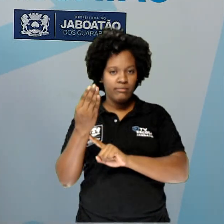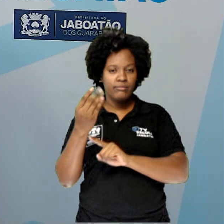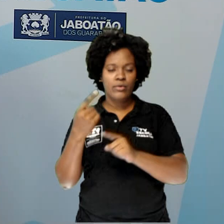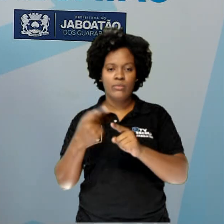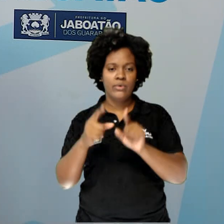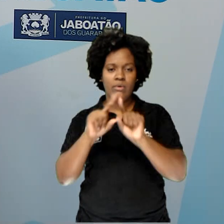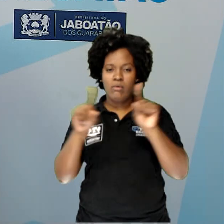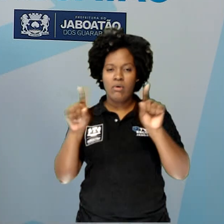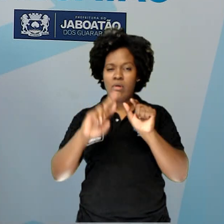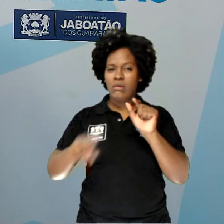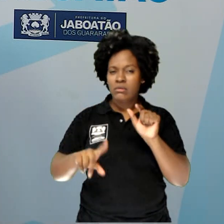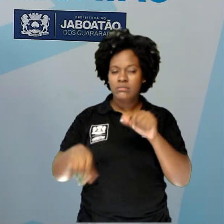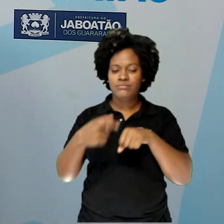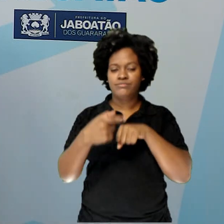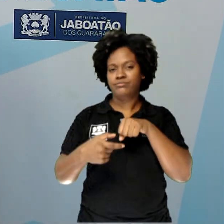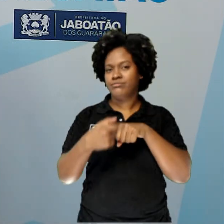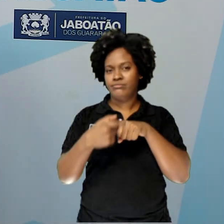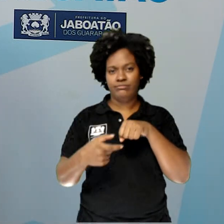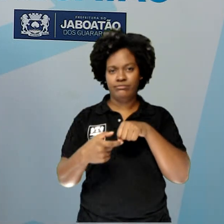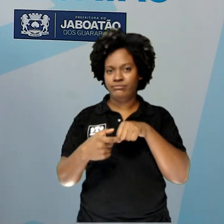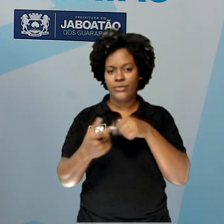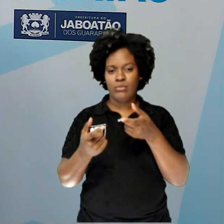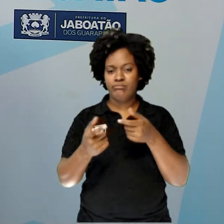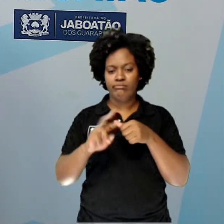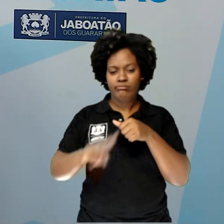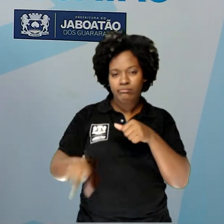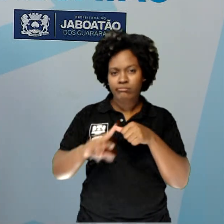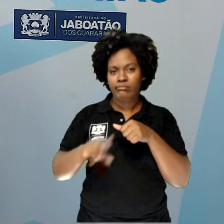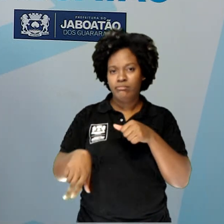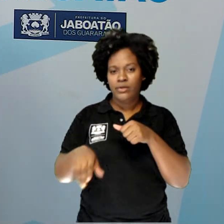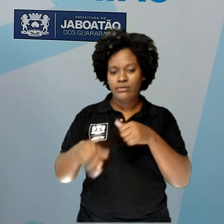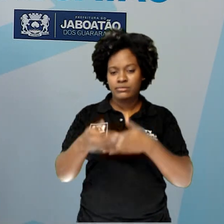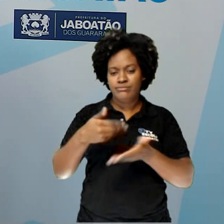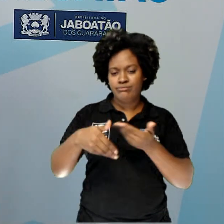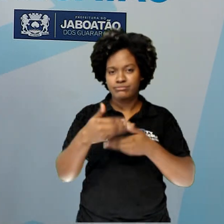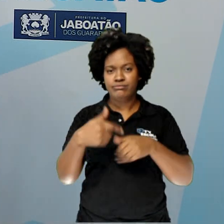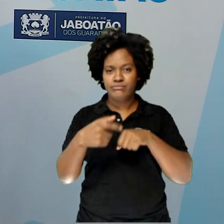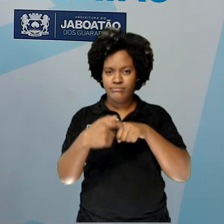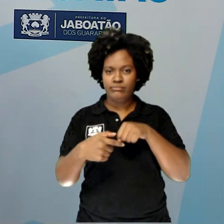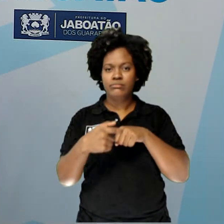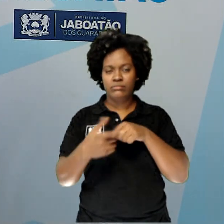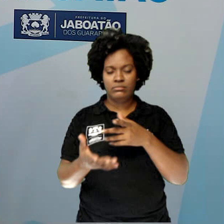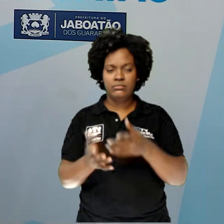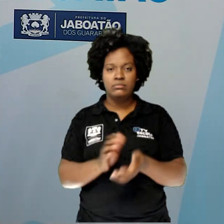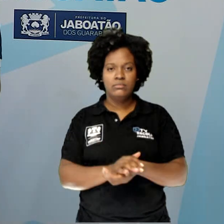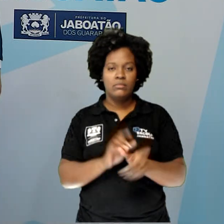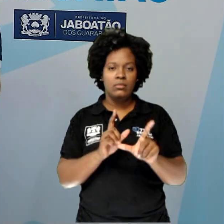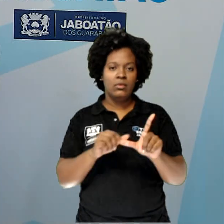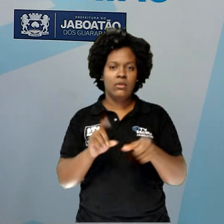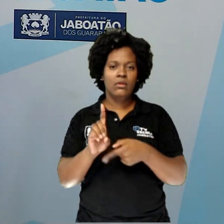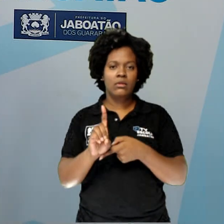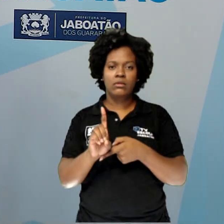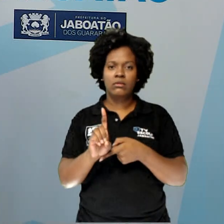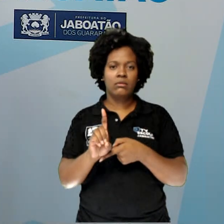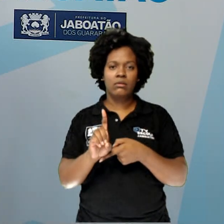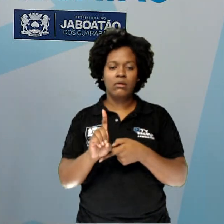sem sujeito, então não temos essa relação, certo? Na letra D, ele